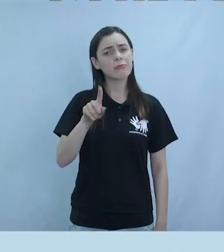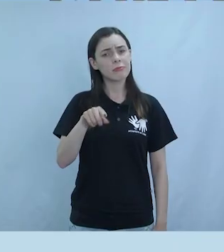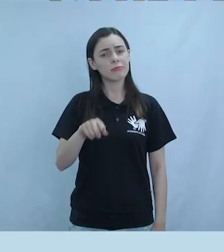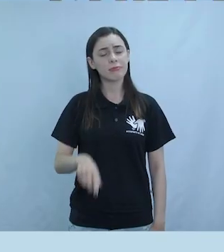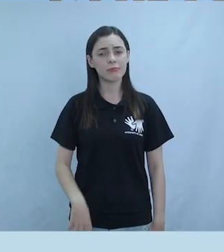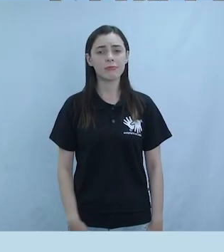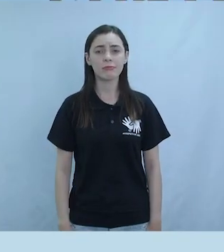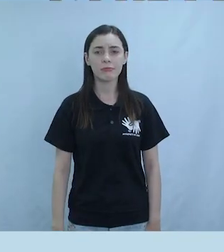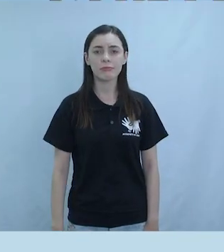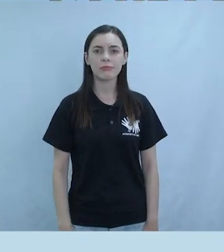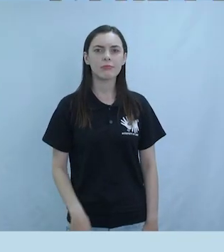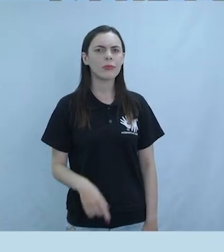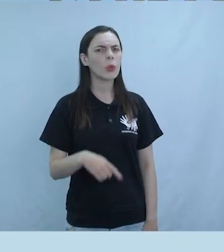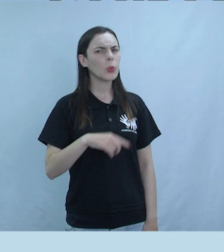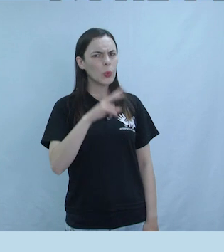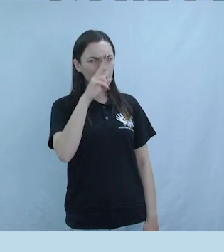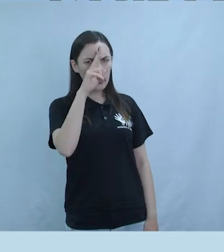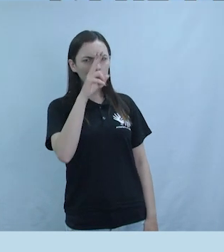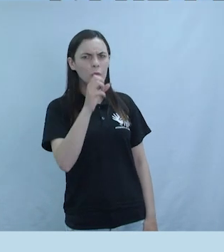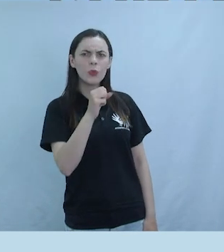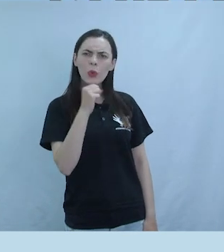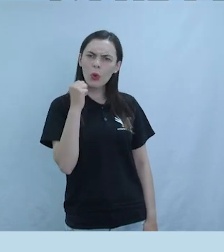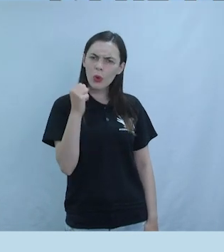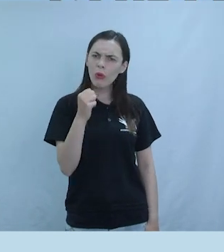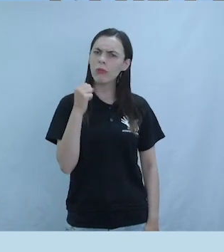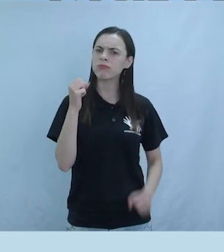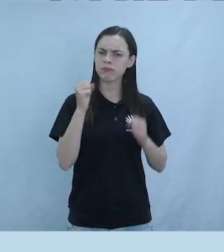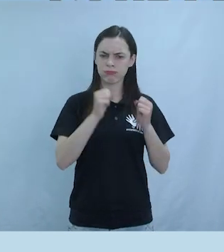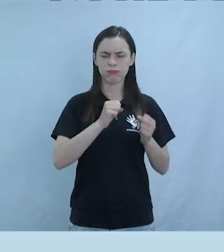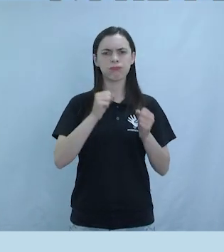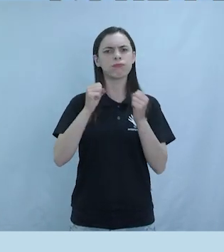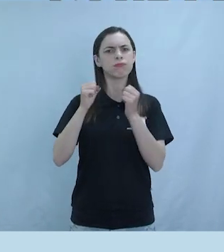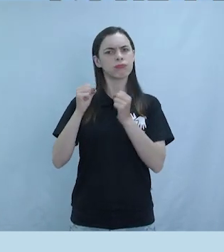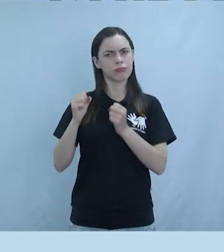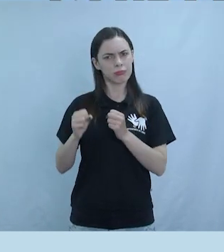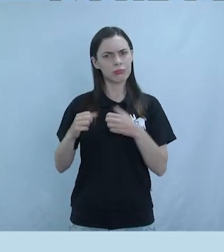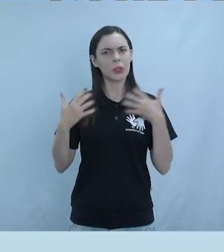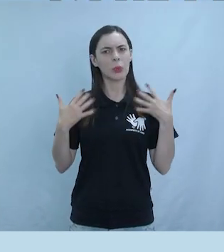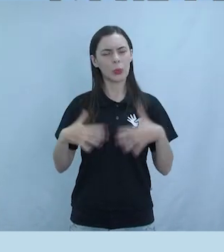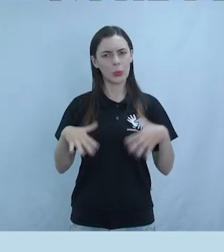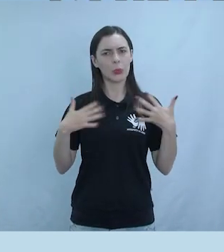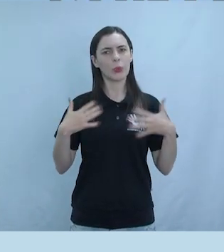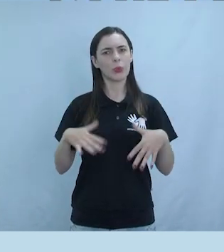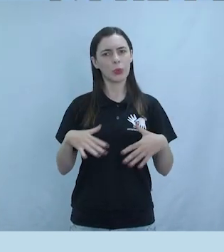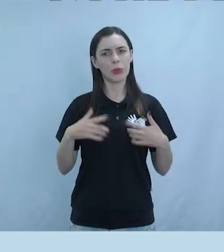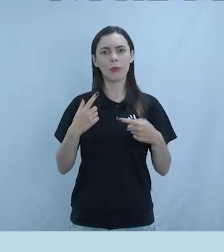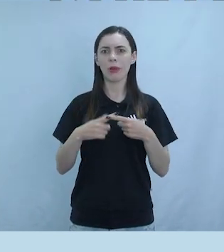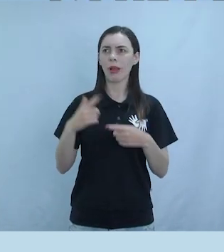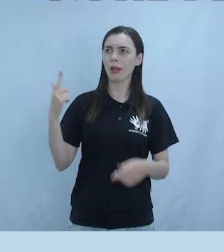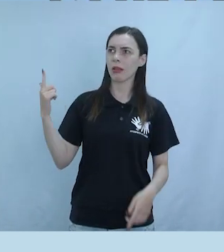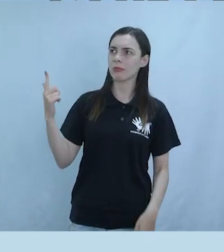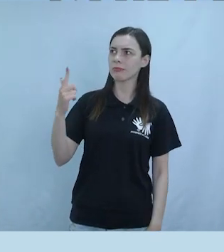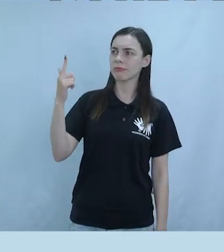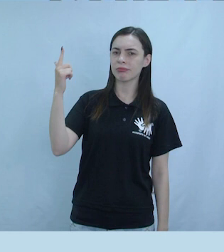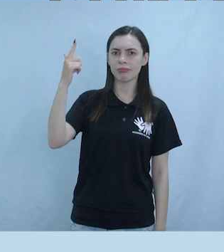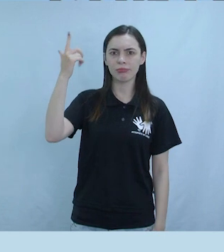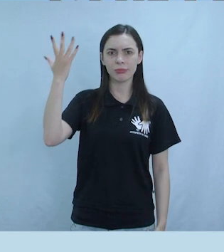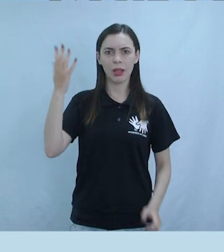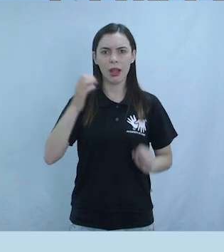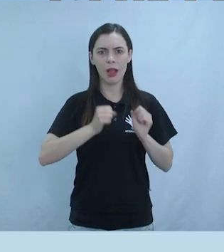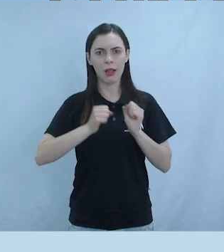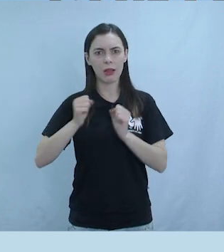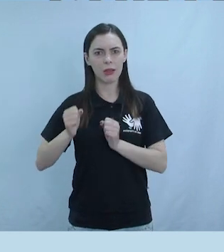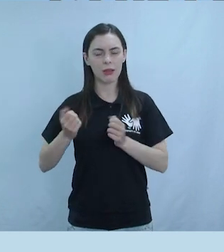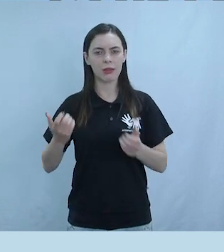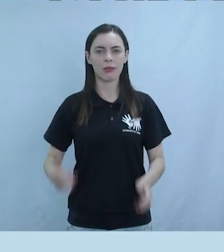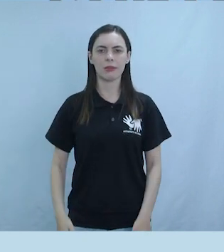Fortes, isso mesmo! Muito fortes, eles eram muito poderosos! Eles eram grandes,